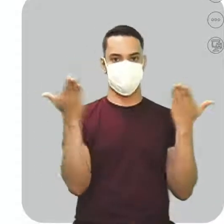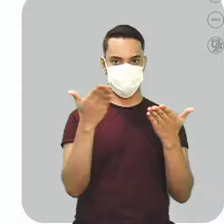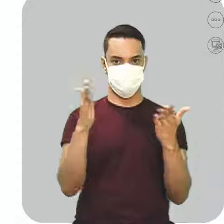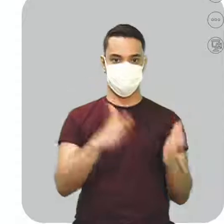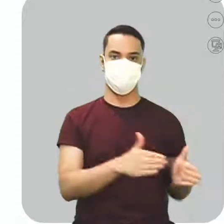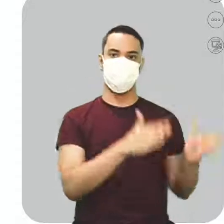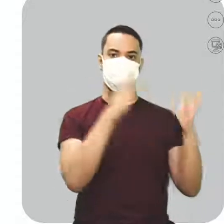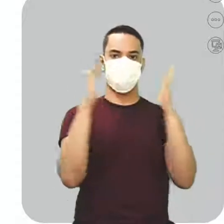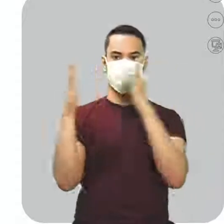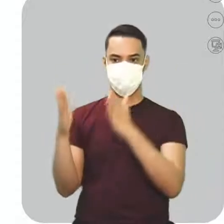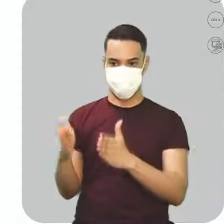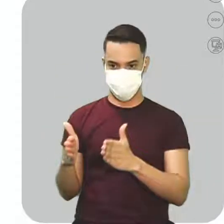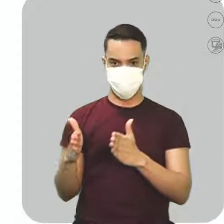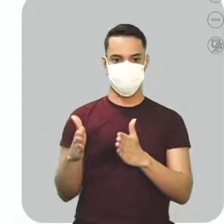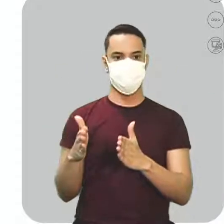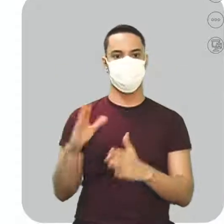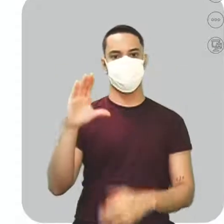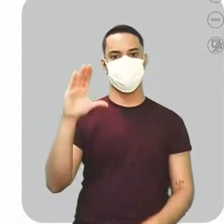da